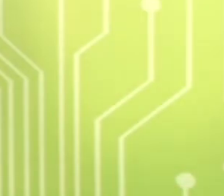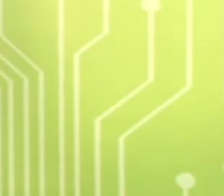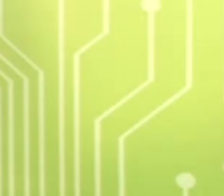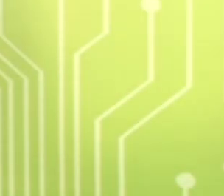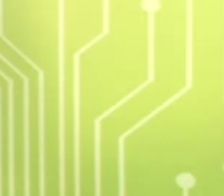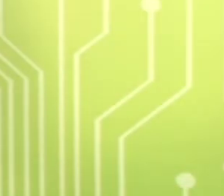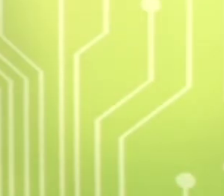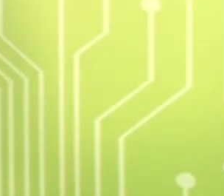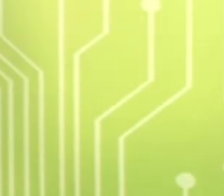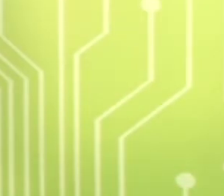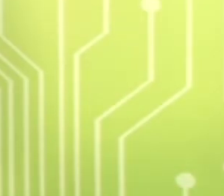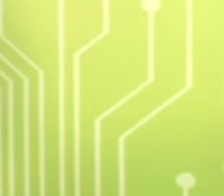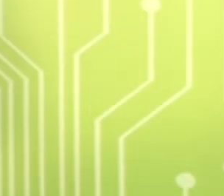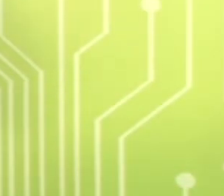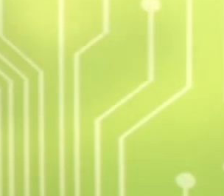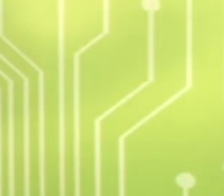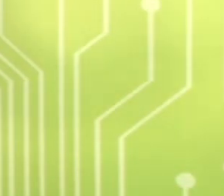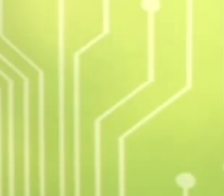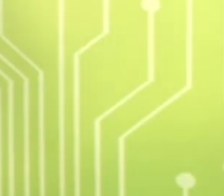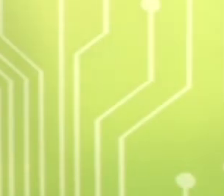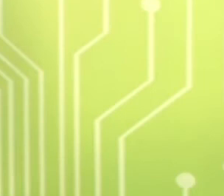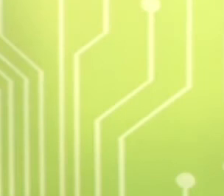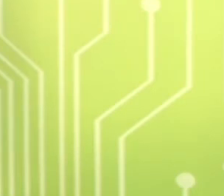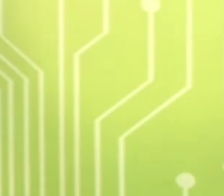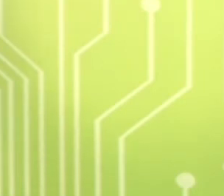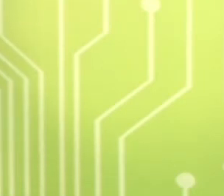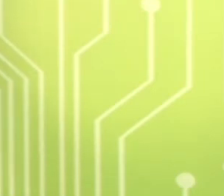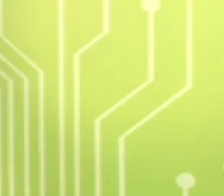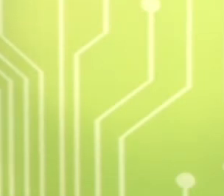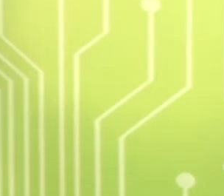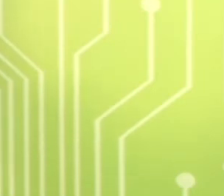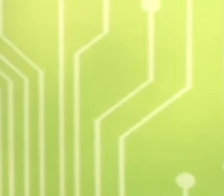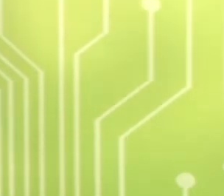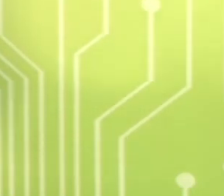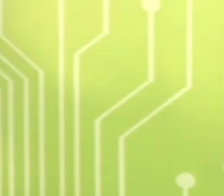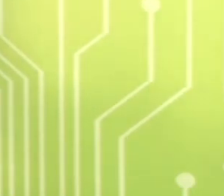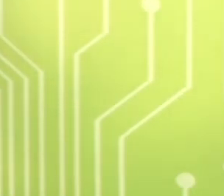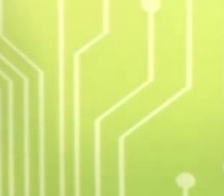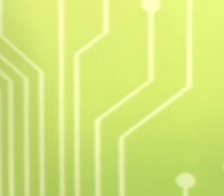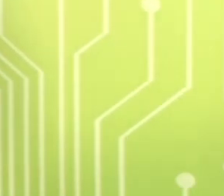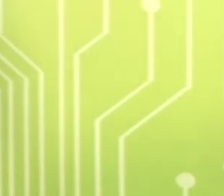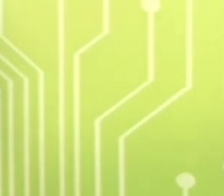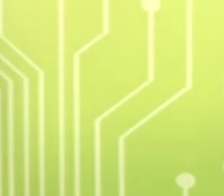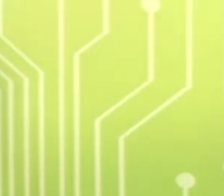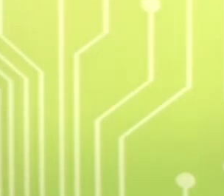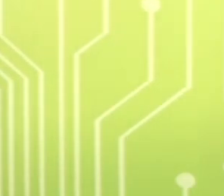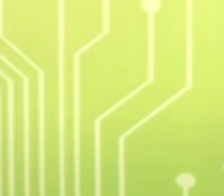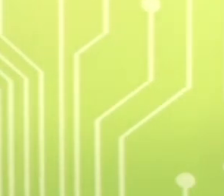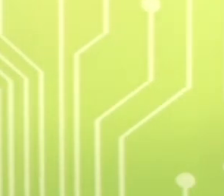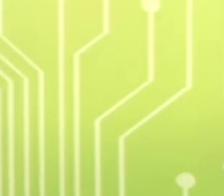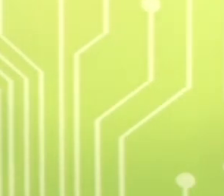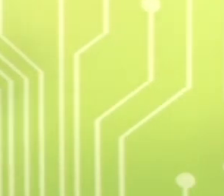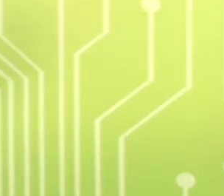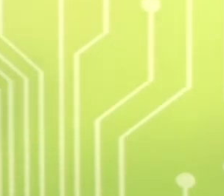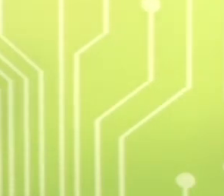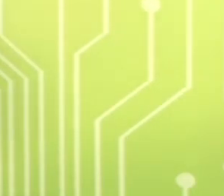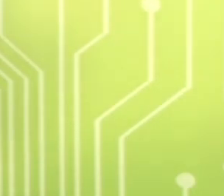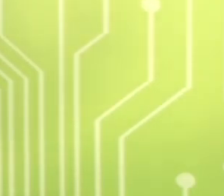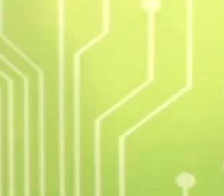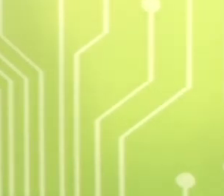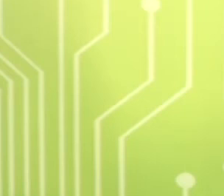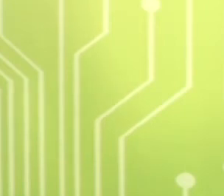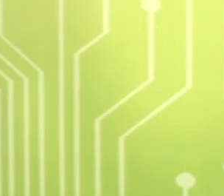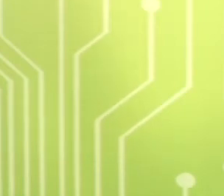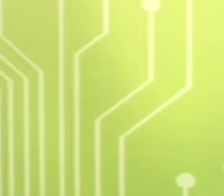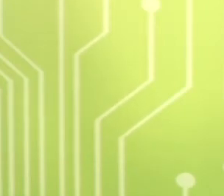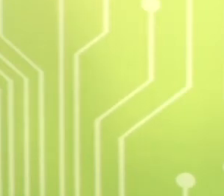Estamos de volta, pessoal, e agora a gente vai resolver as questões, né, nas nossas atividades de sala, que,